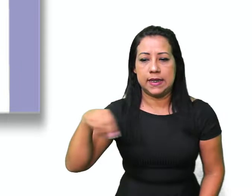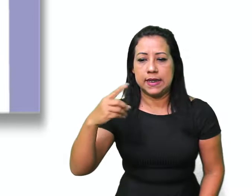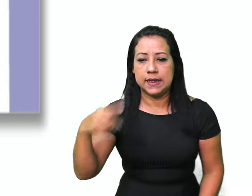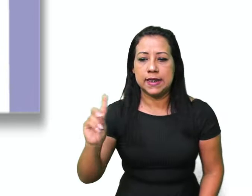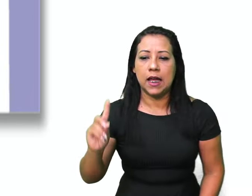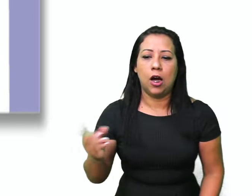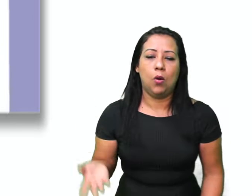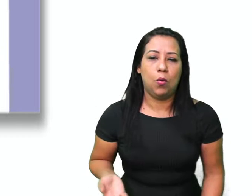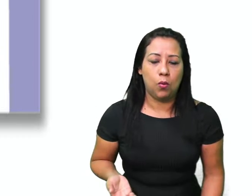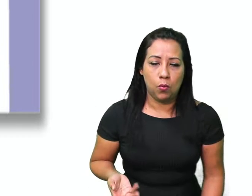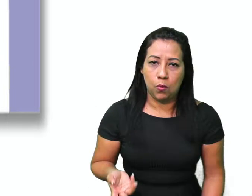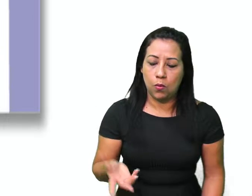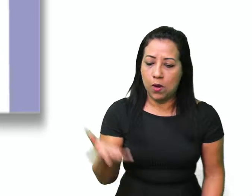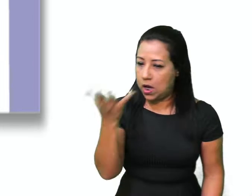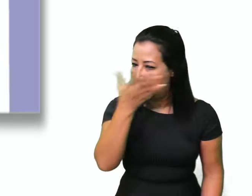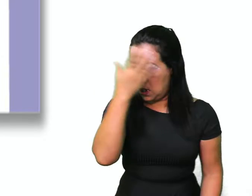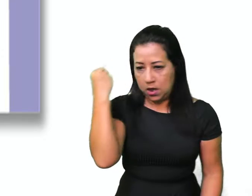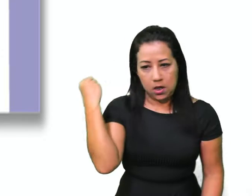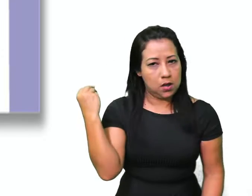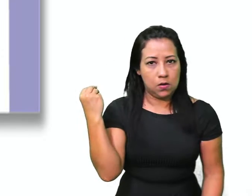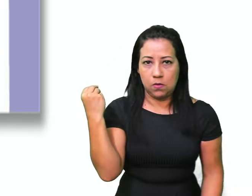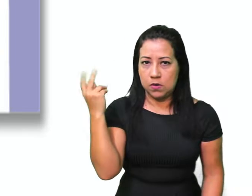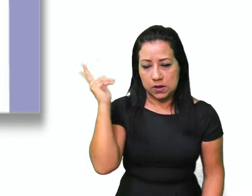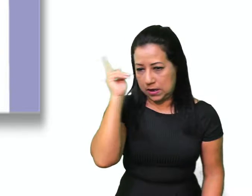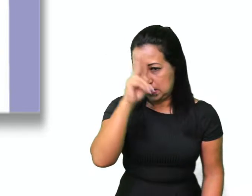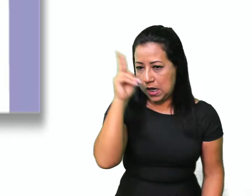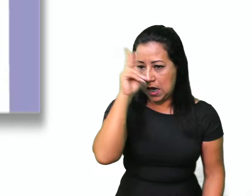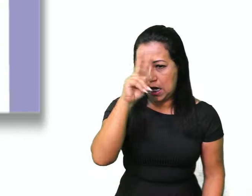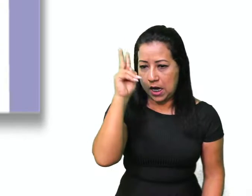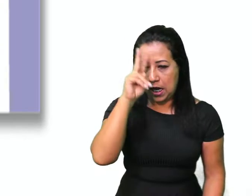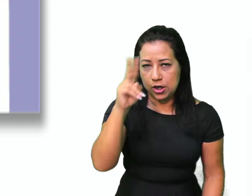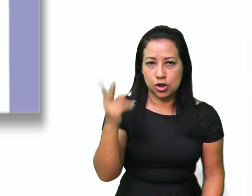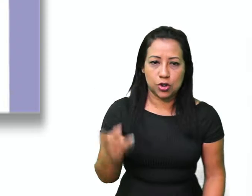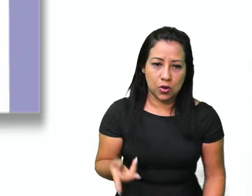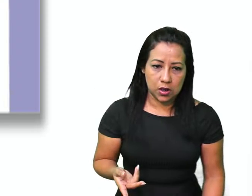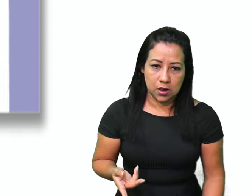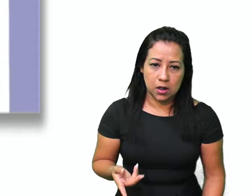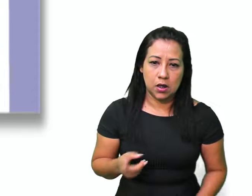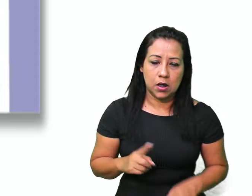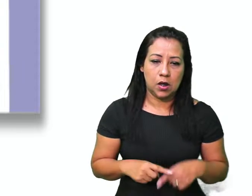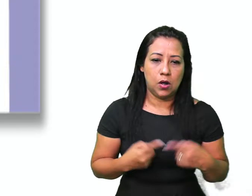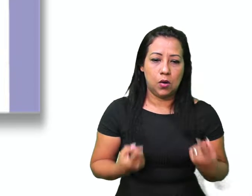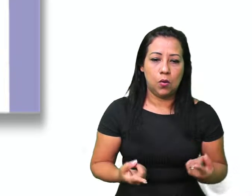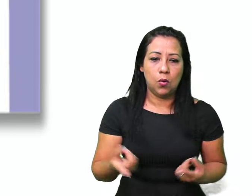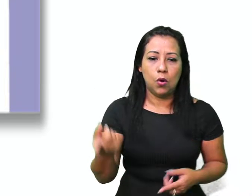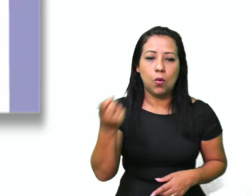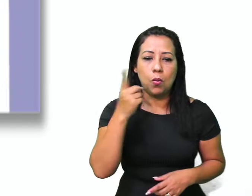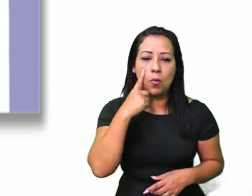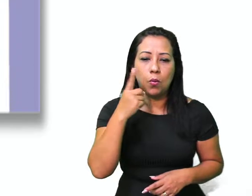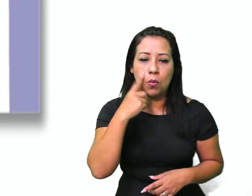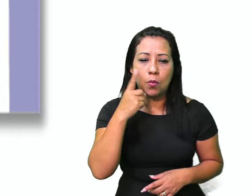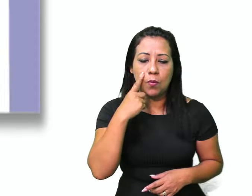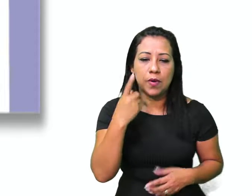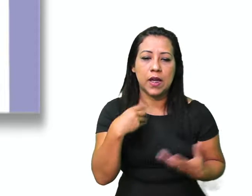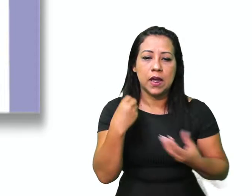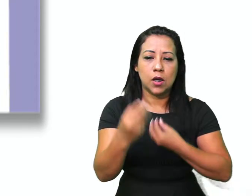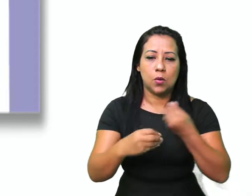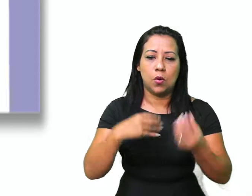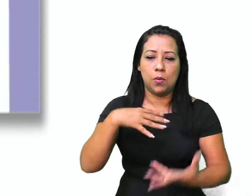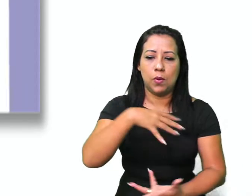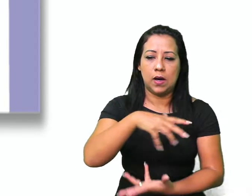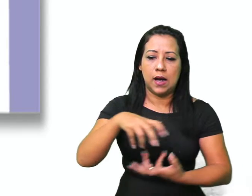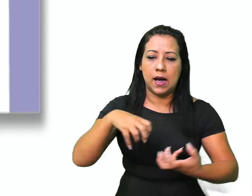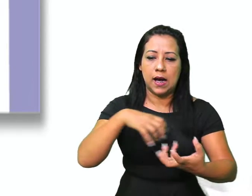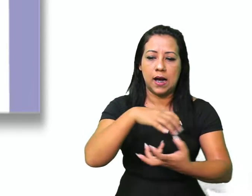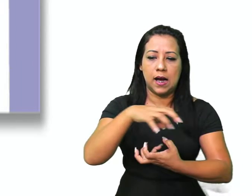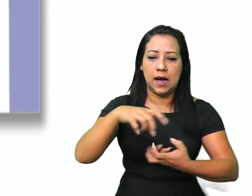Eu não vou esquecer a história. Vamos analisar como é que a Revolução Industrial transformou essas cidades no